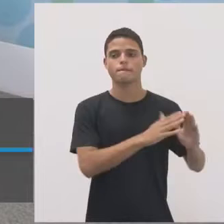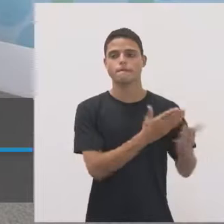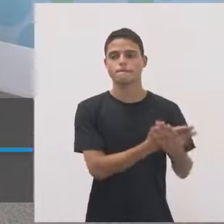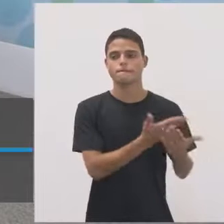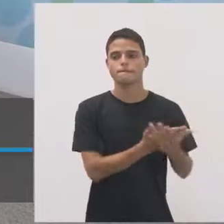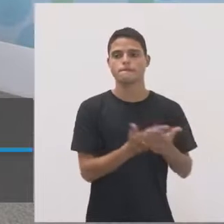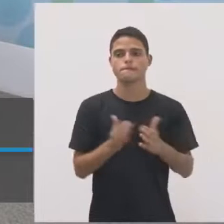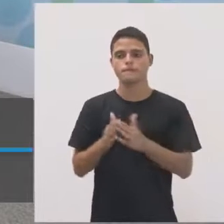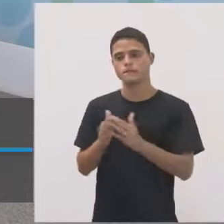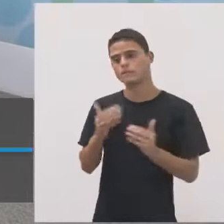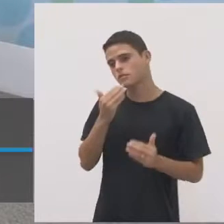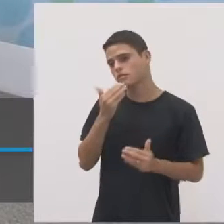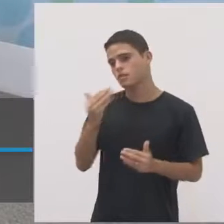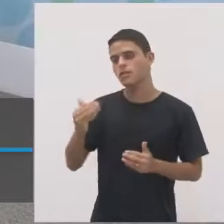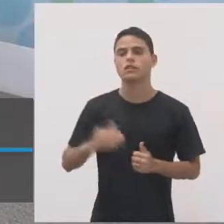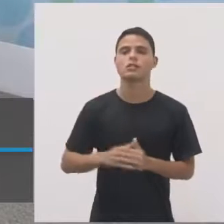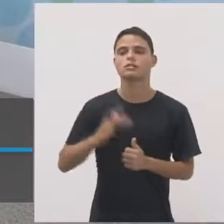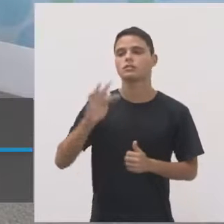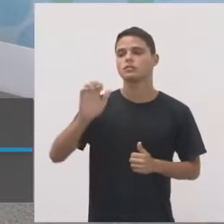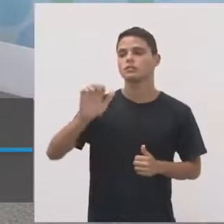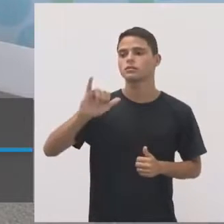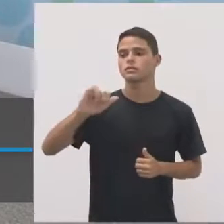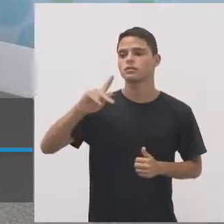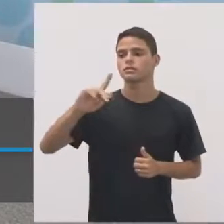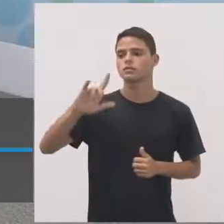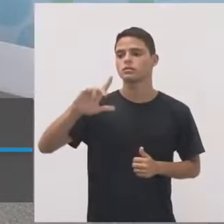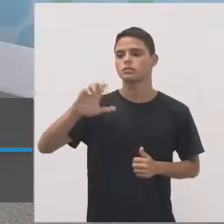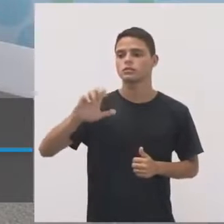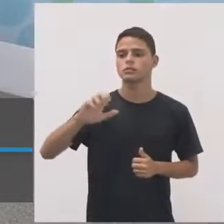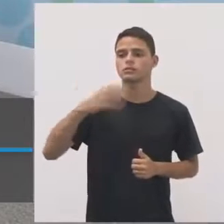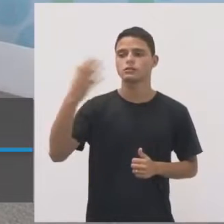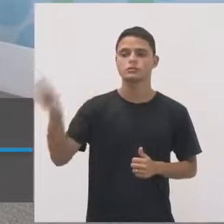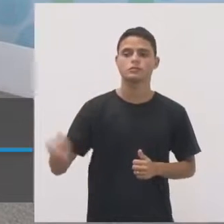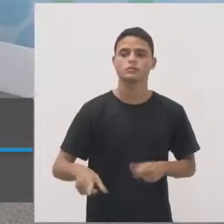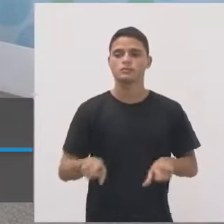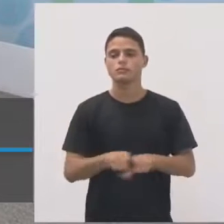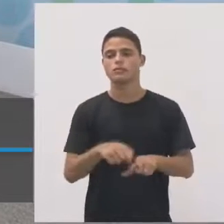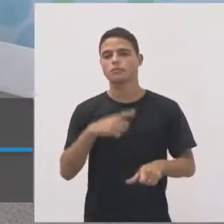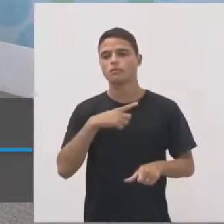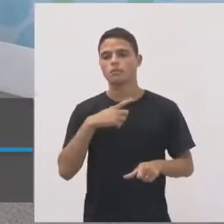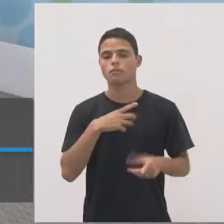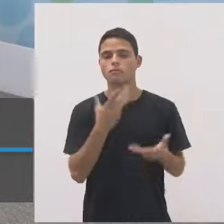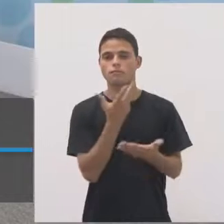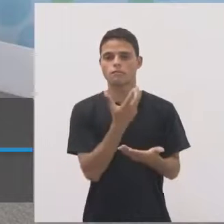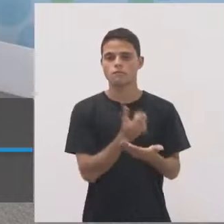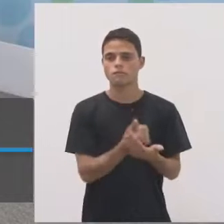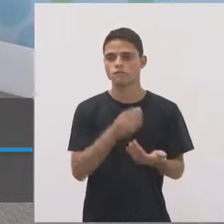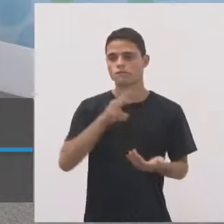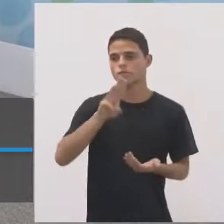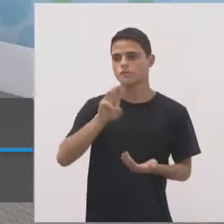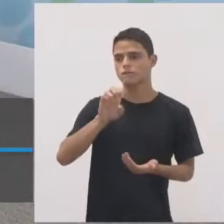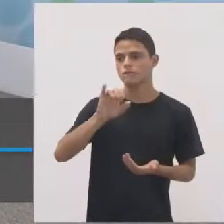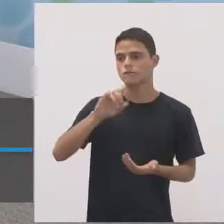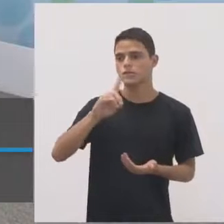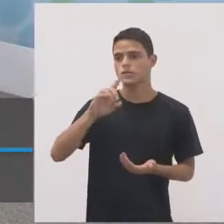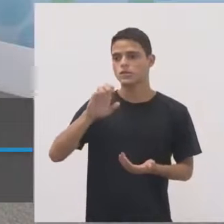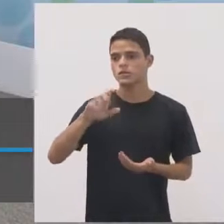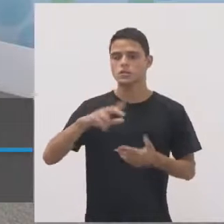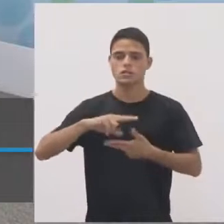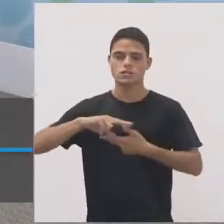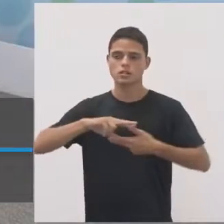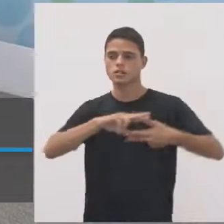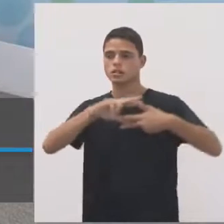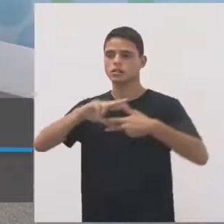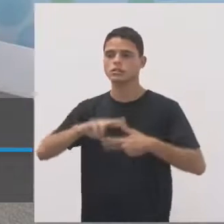gente pediu gentilmente, o Felipe veio aqui e vai fazer com a gente a instalação do Windows e tirar algumas dúvidas de vocês com relação ao